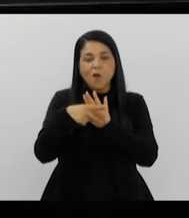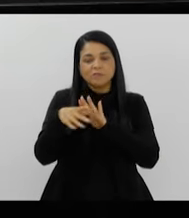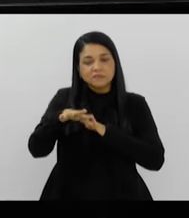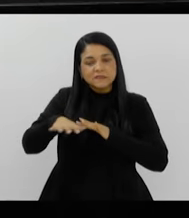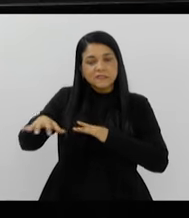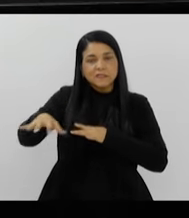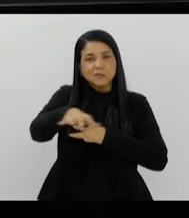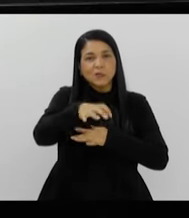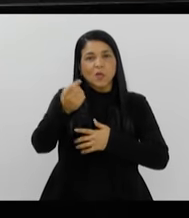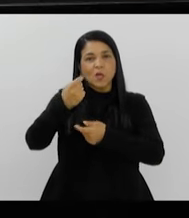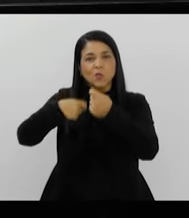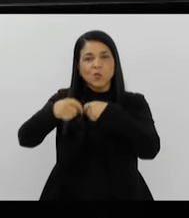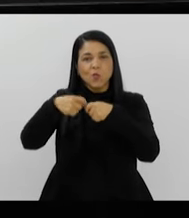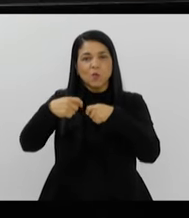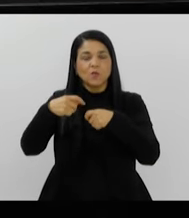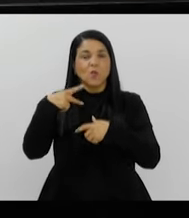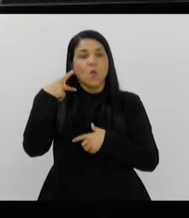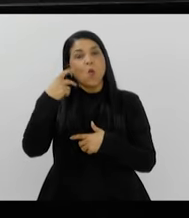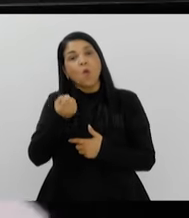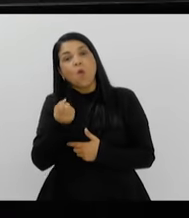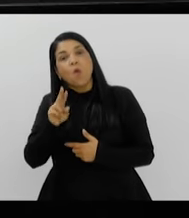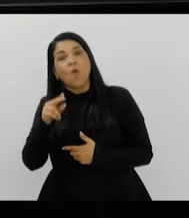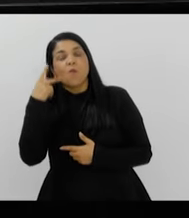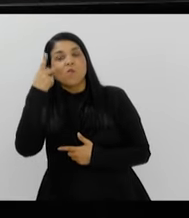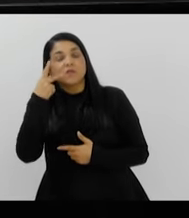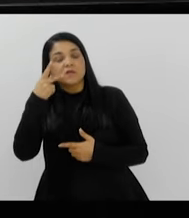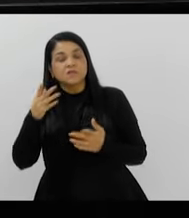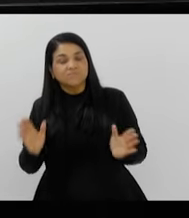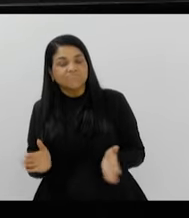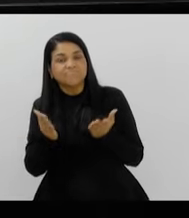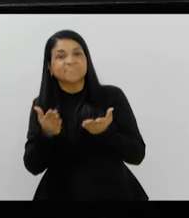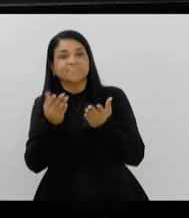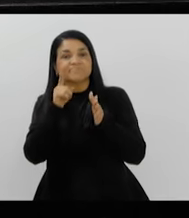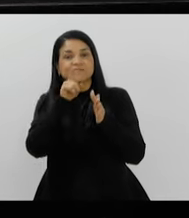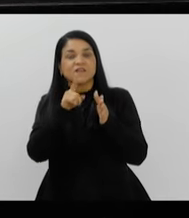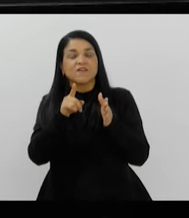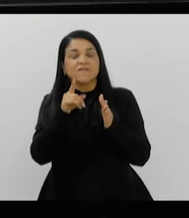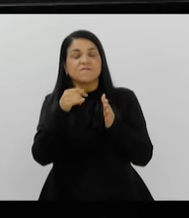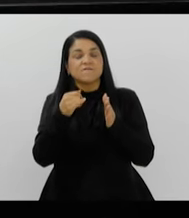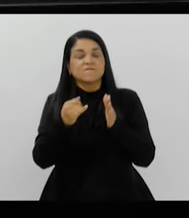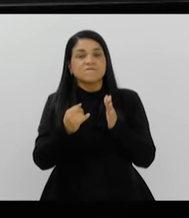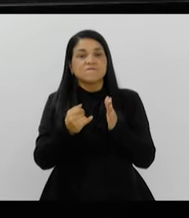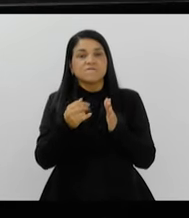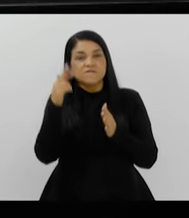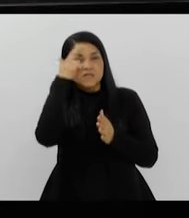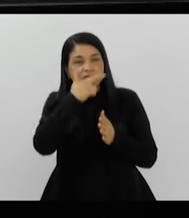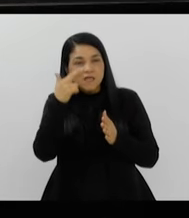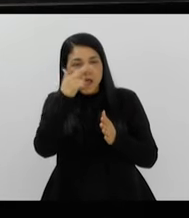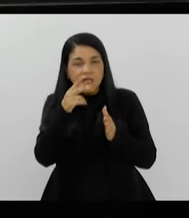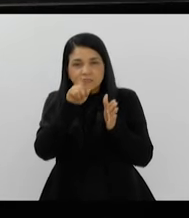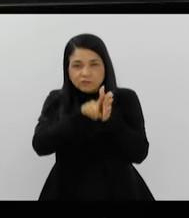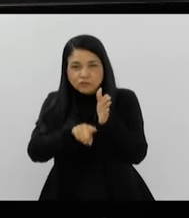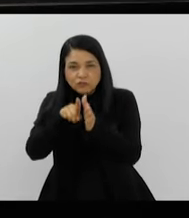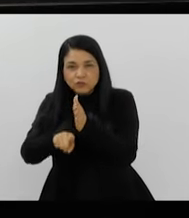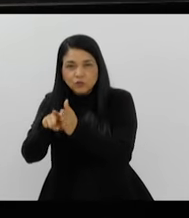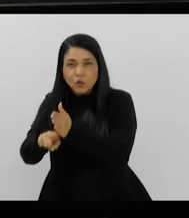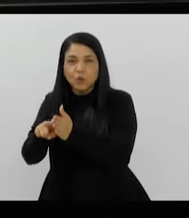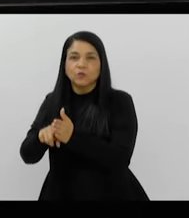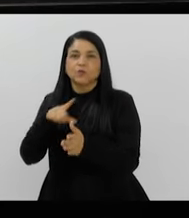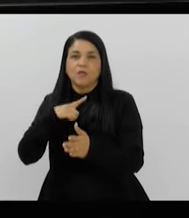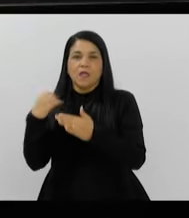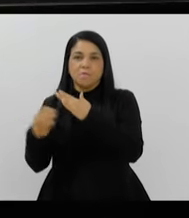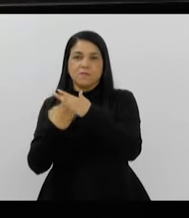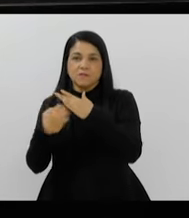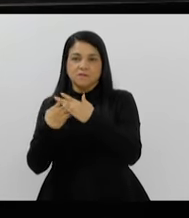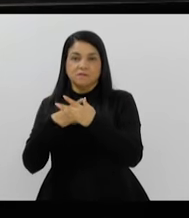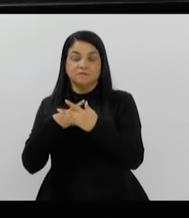ou da política permissiva dos incentivos fiscais pelo governo Cláudio Castro, que hoje alcança uma renúncia de receita